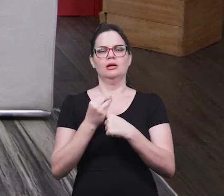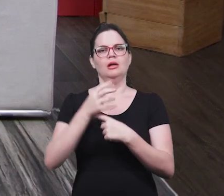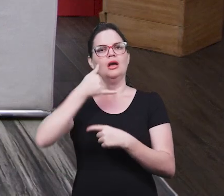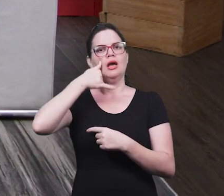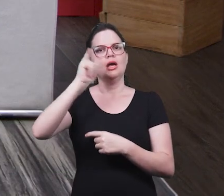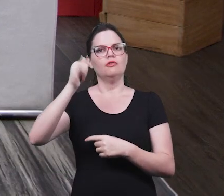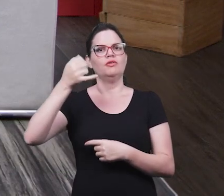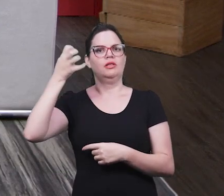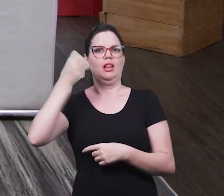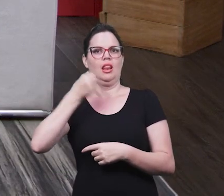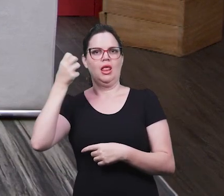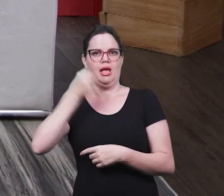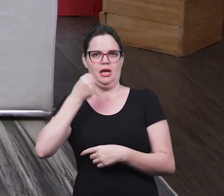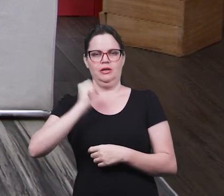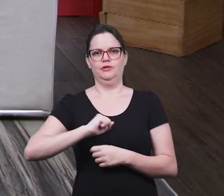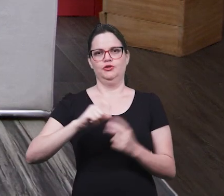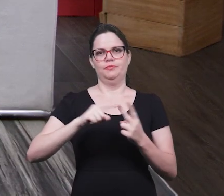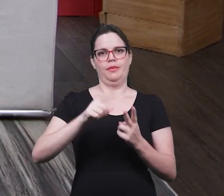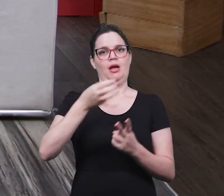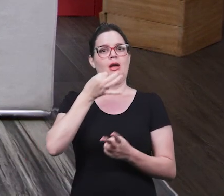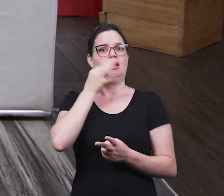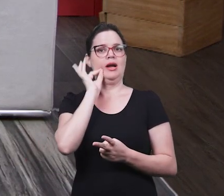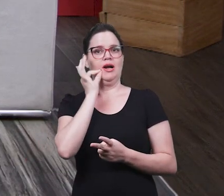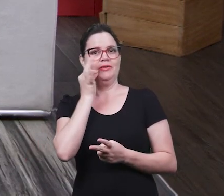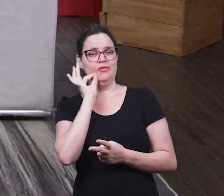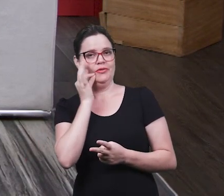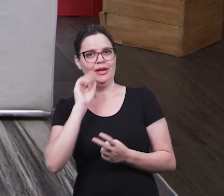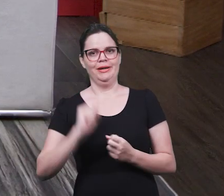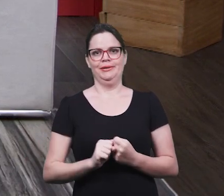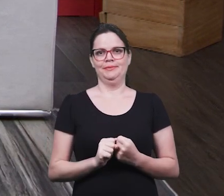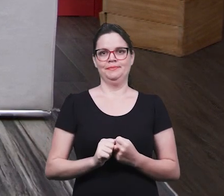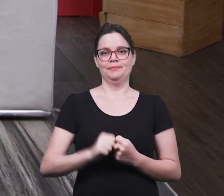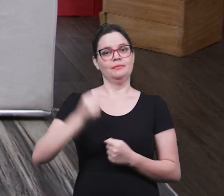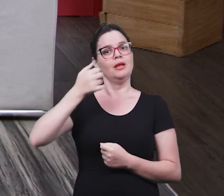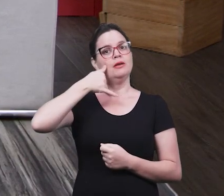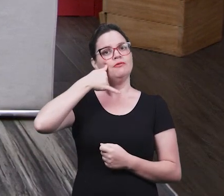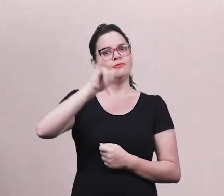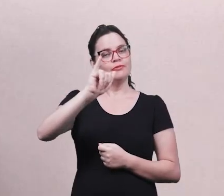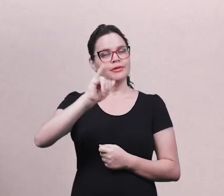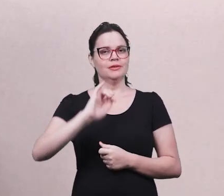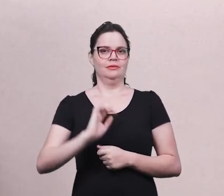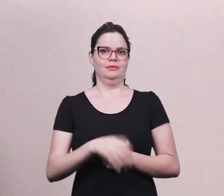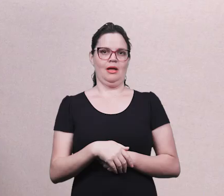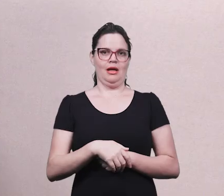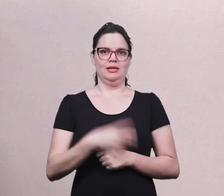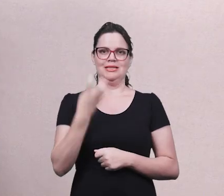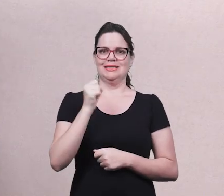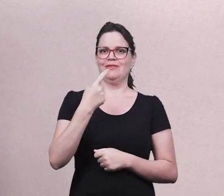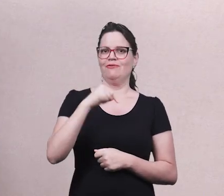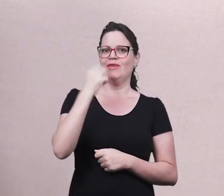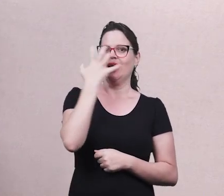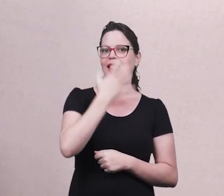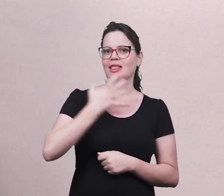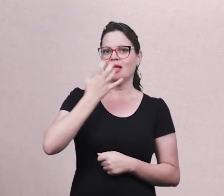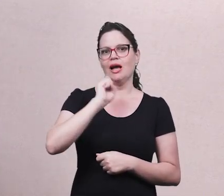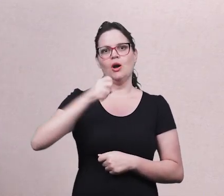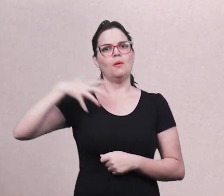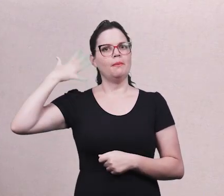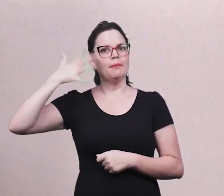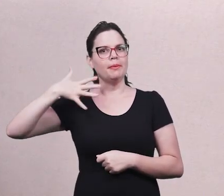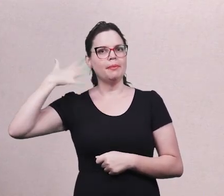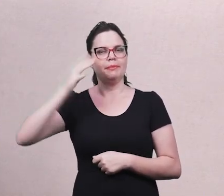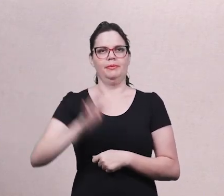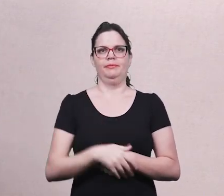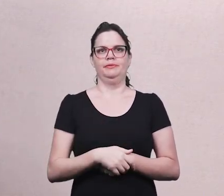Não ingerir leite quando vai usar a voz para cantar ou para lecionar. O café também,